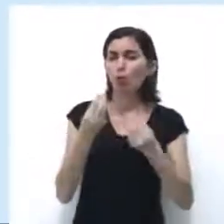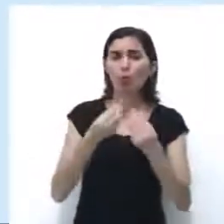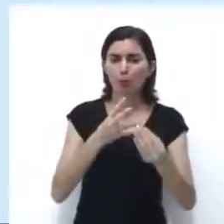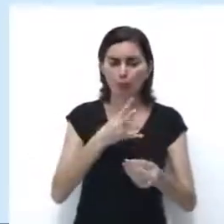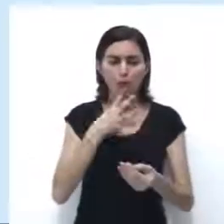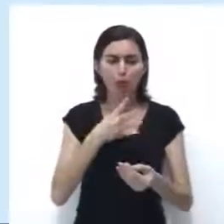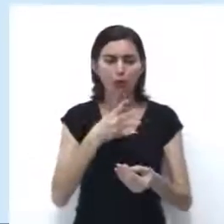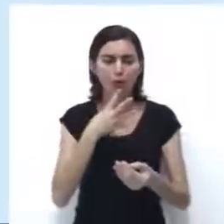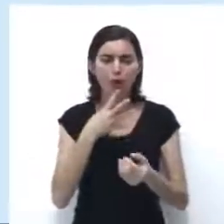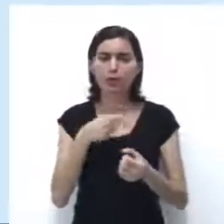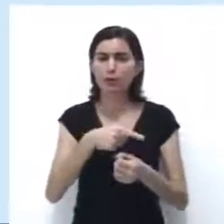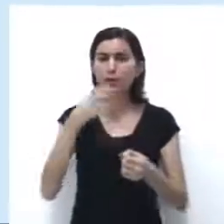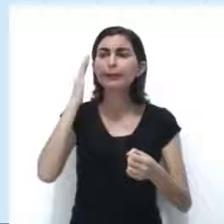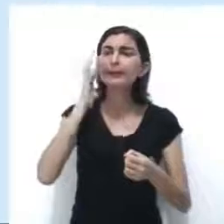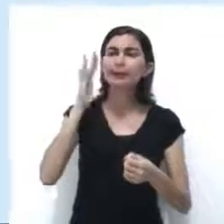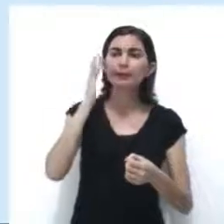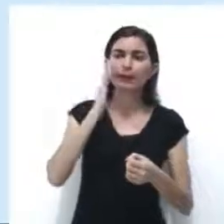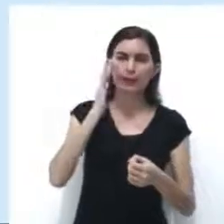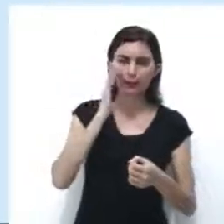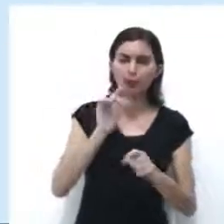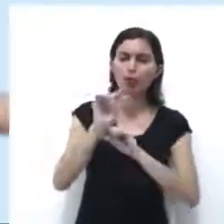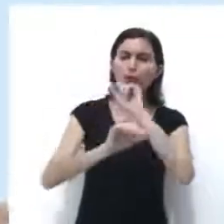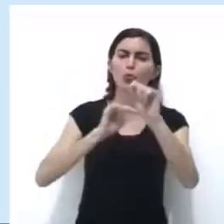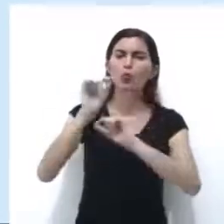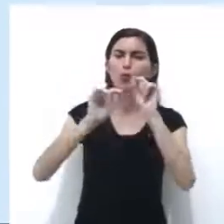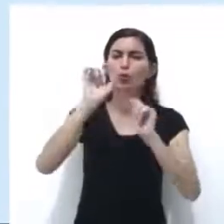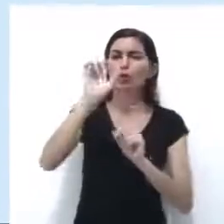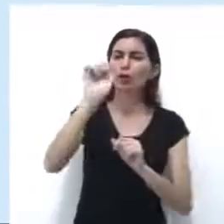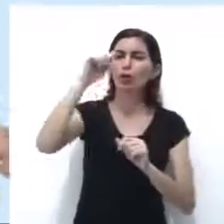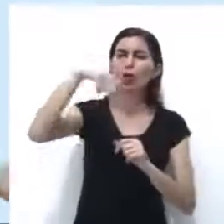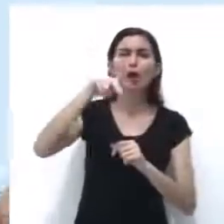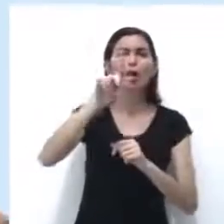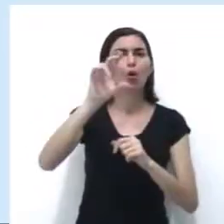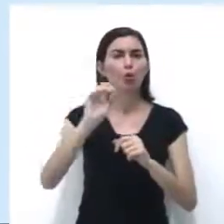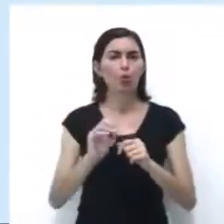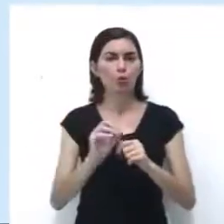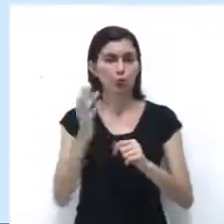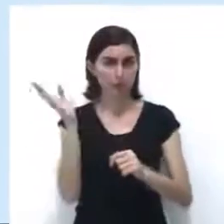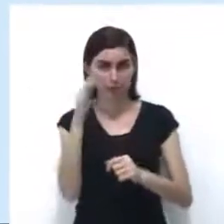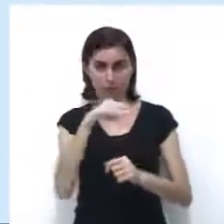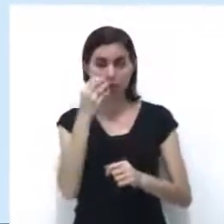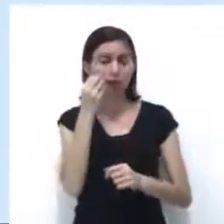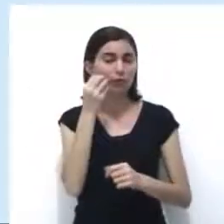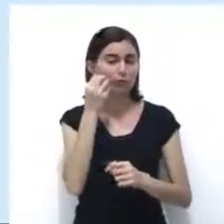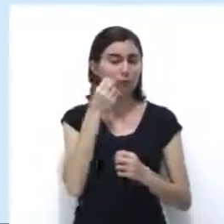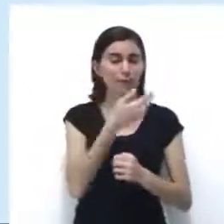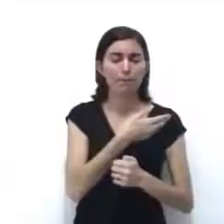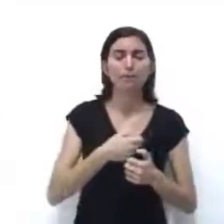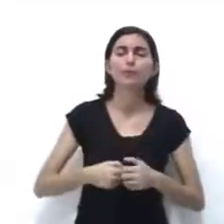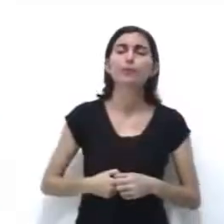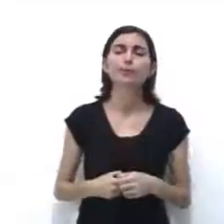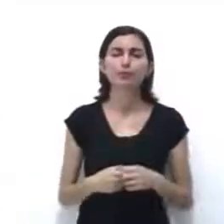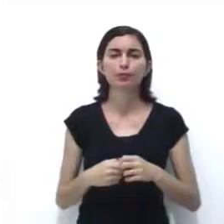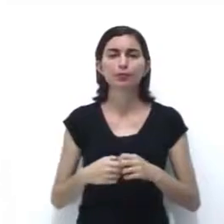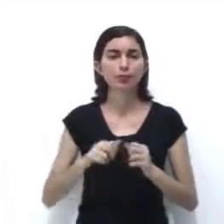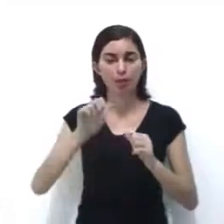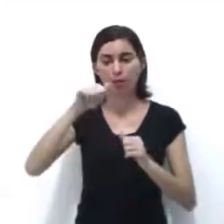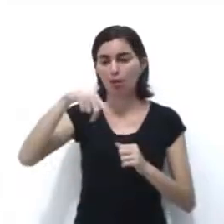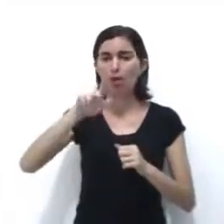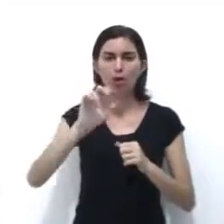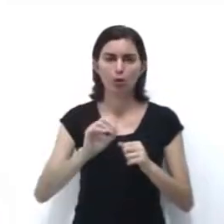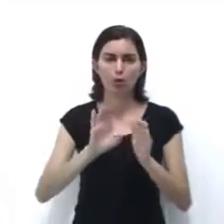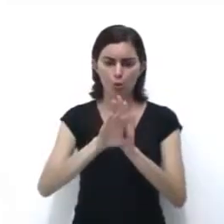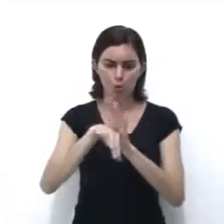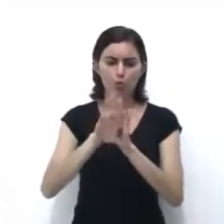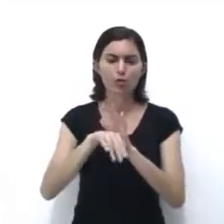apenas reconhecer, mas o entendimento do que é então um ângulo. Vamos nessa? Olha só.